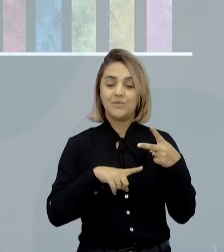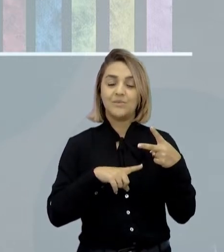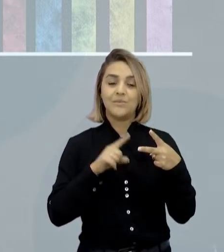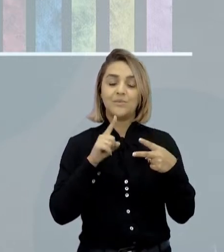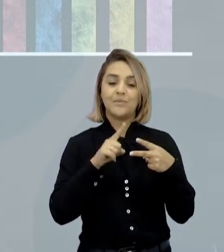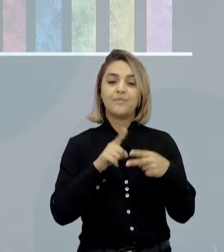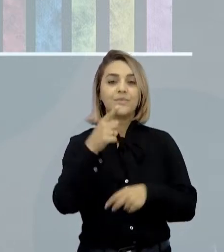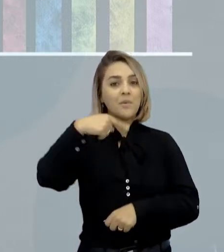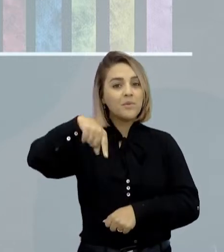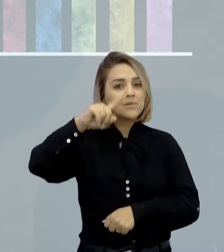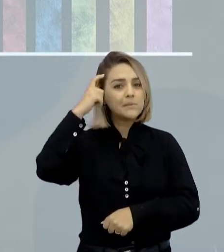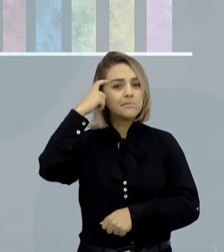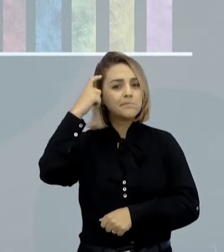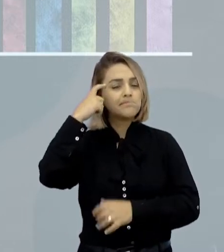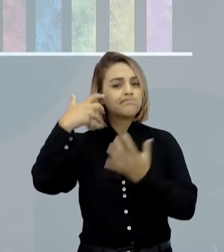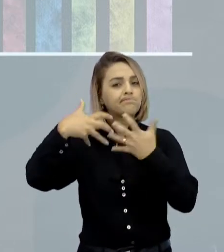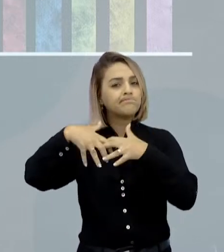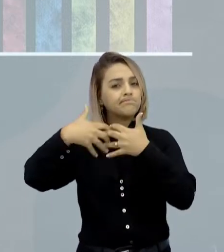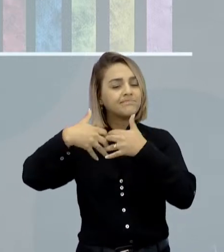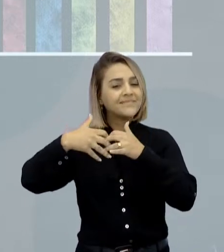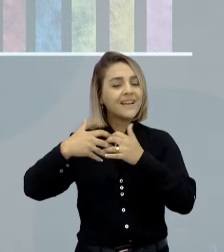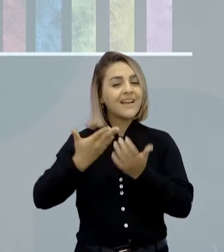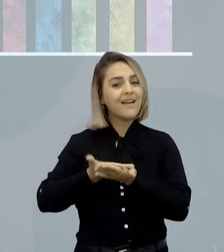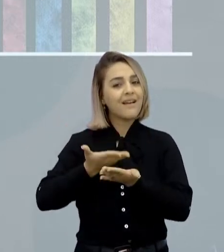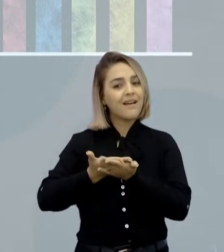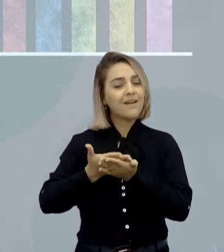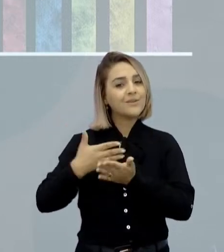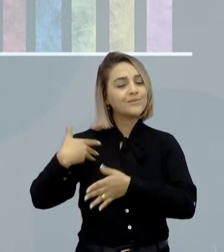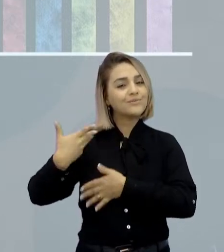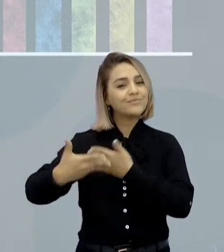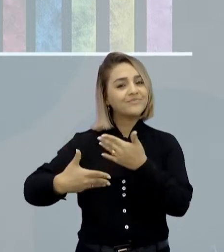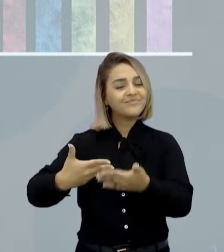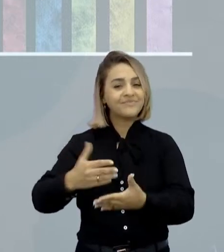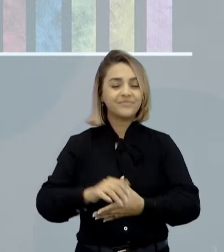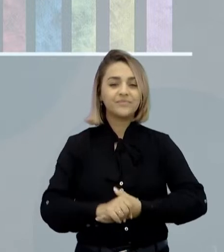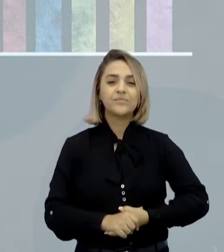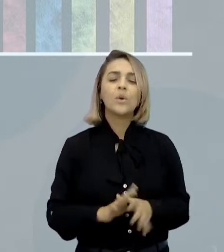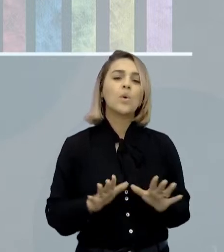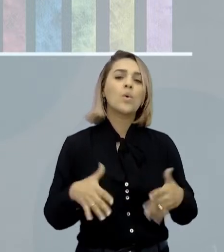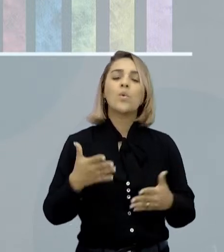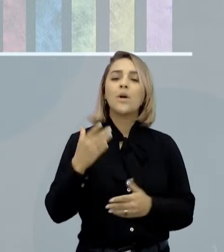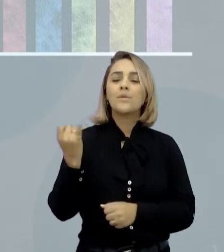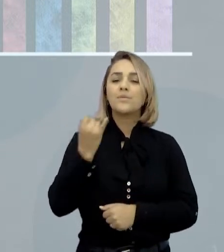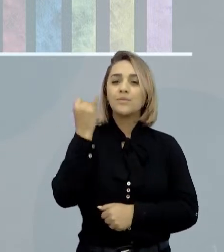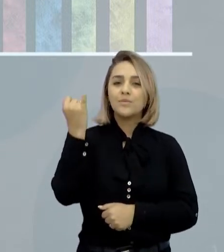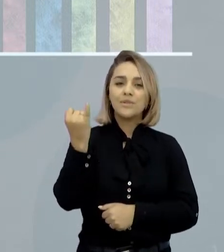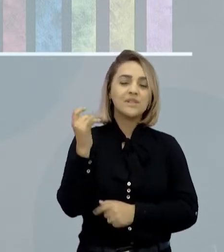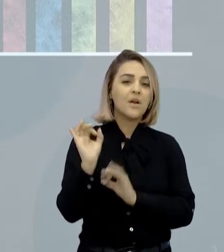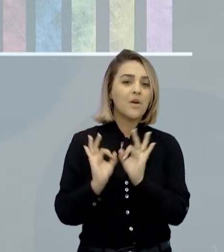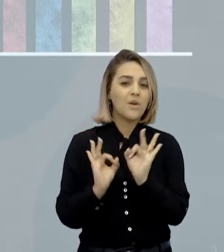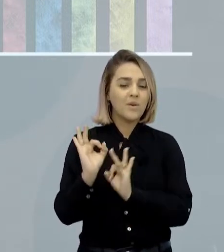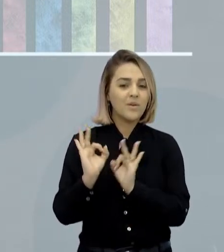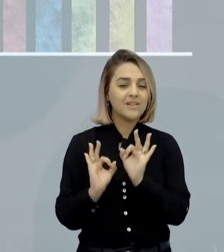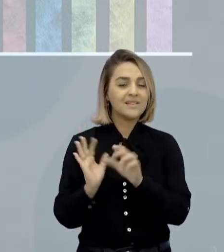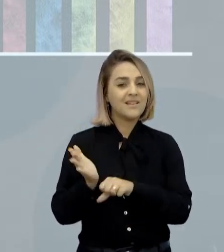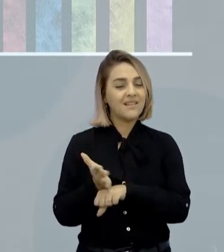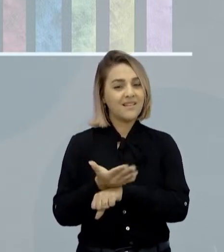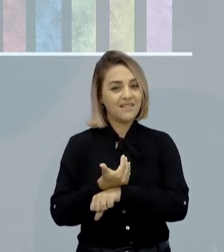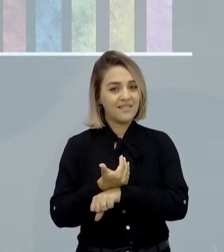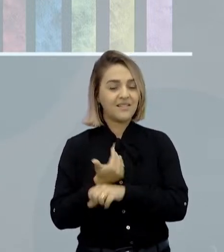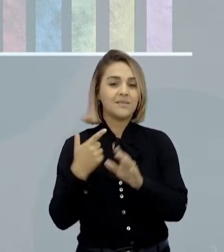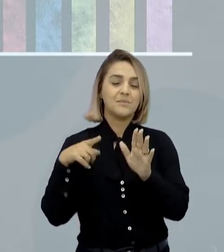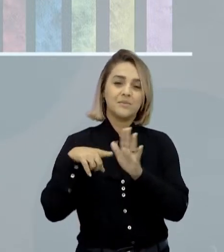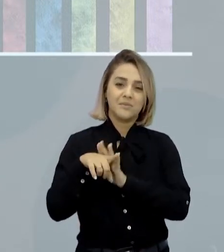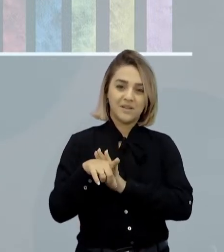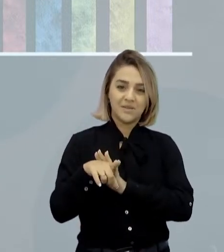irem pensando no decorrer da aula, tá? Qual é a importância de formular com antecedência as